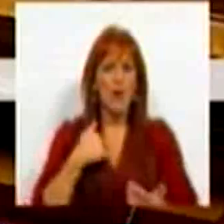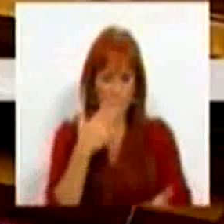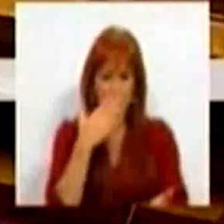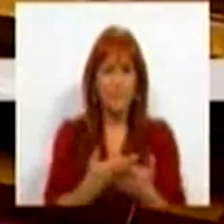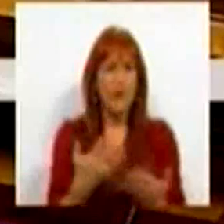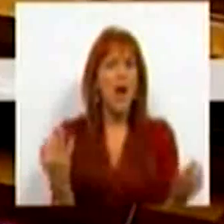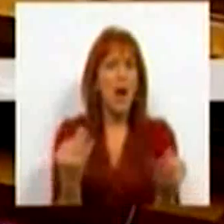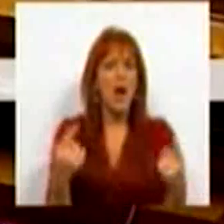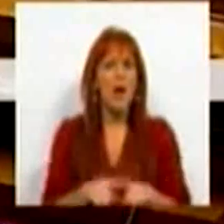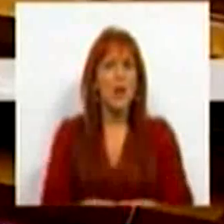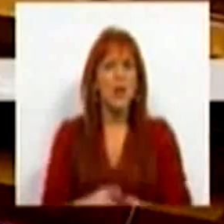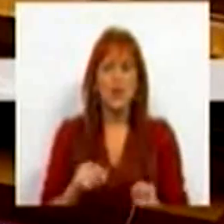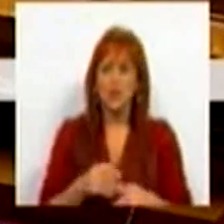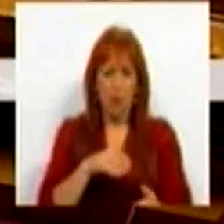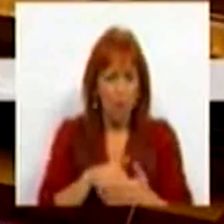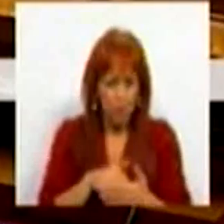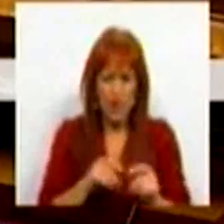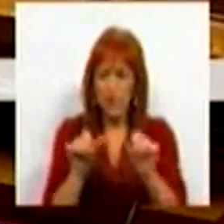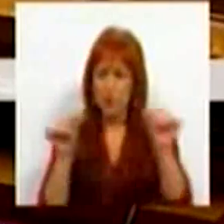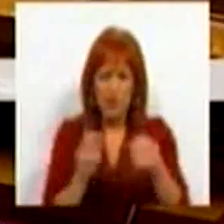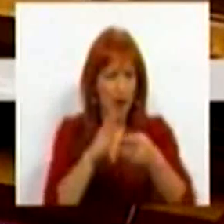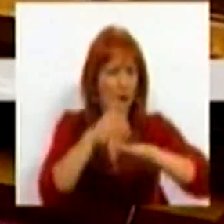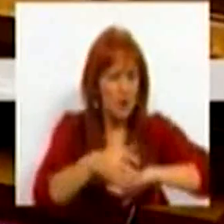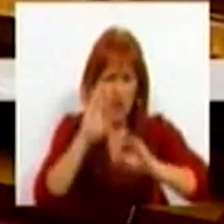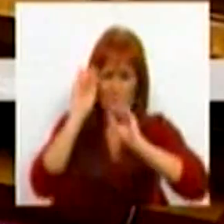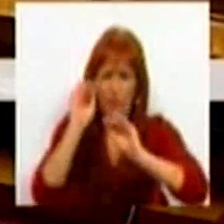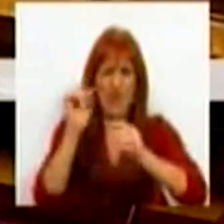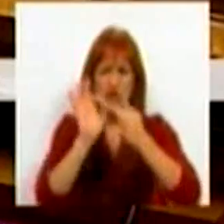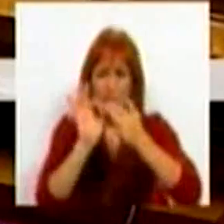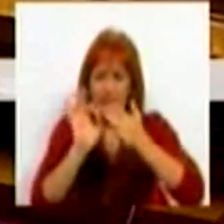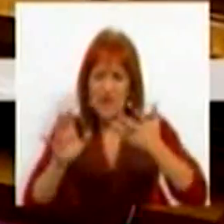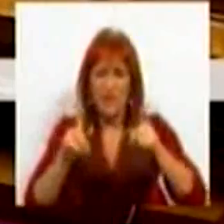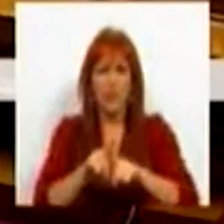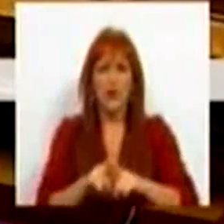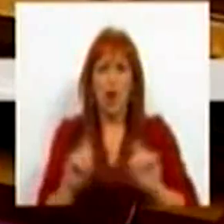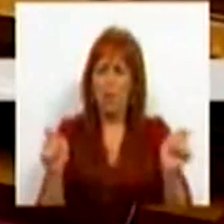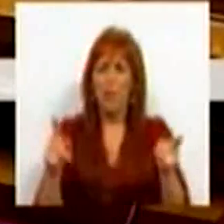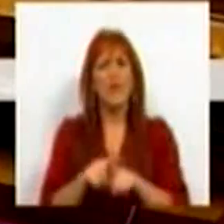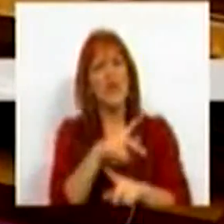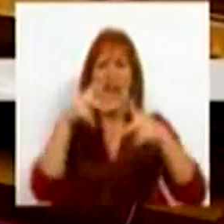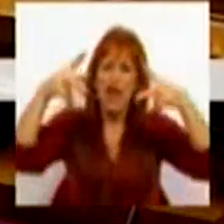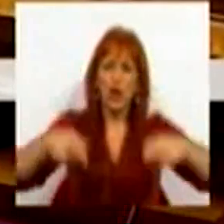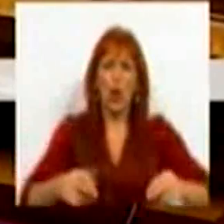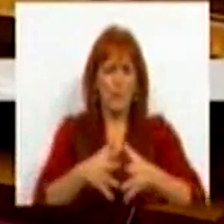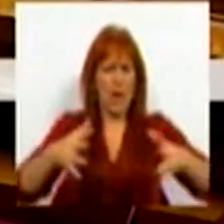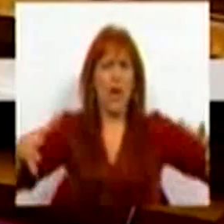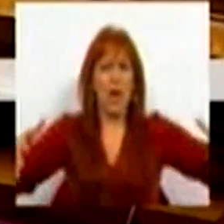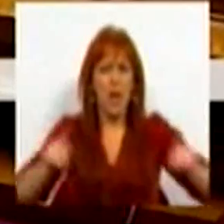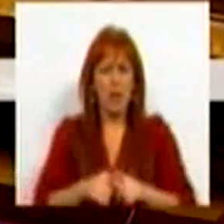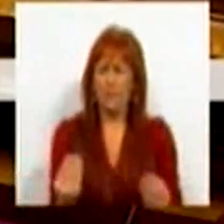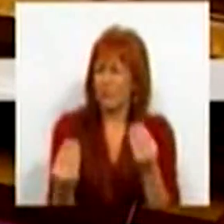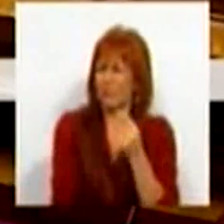Estamos perante a iminência de um bloqueio do sistema de acesso à formação específica ao promover uma interrupção alargada